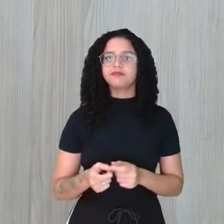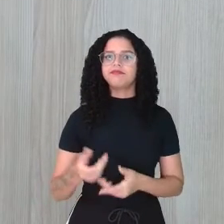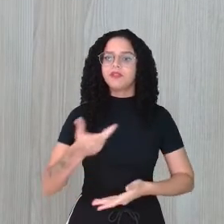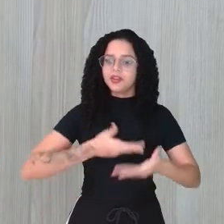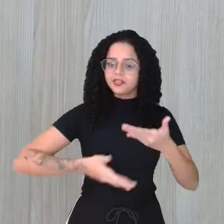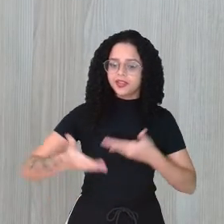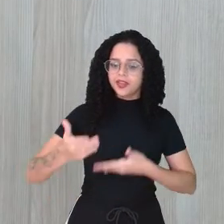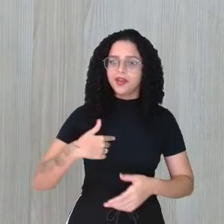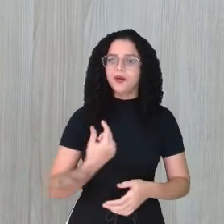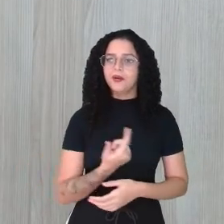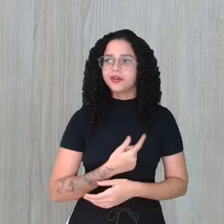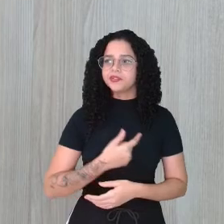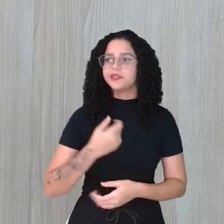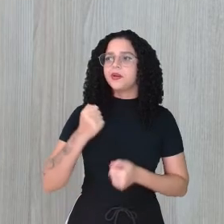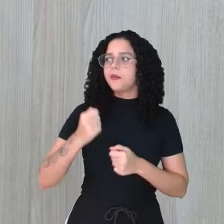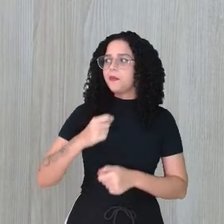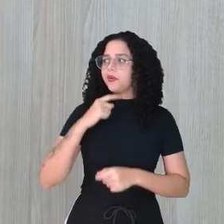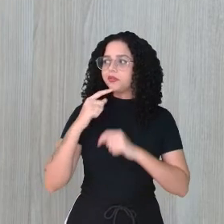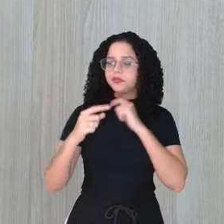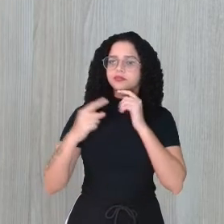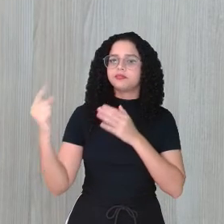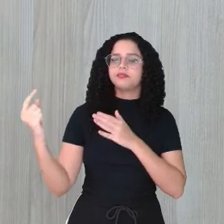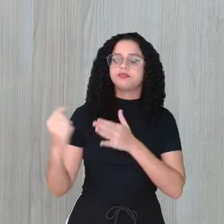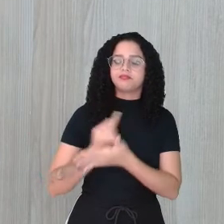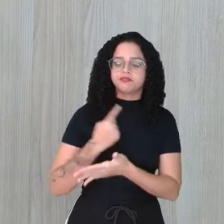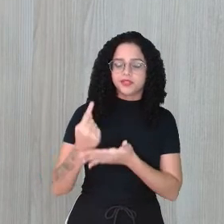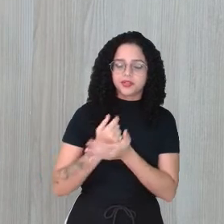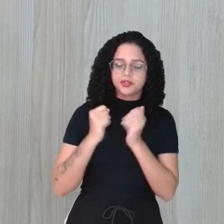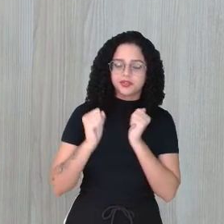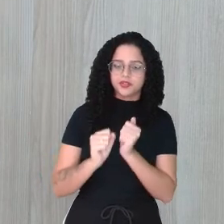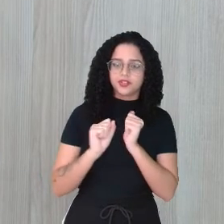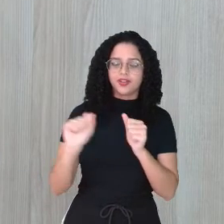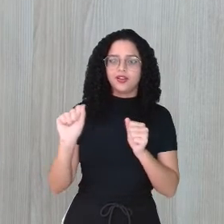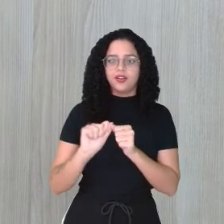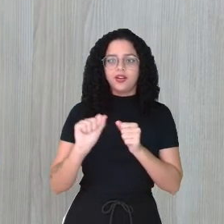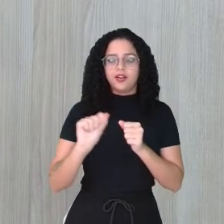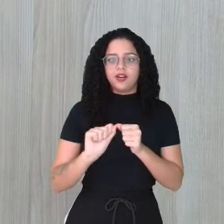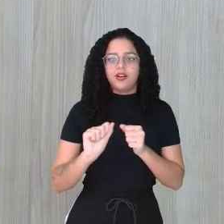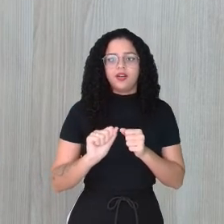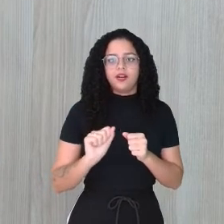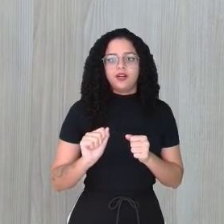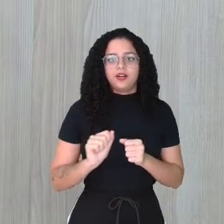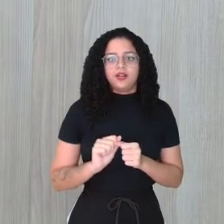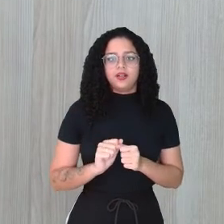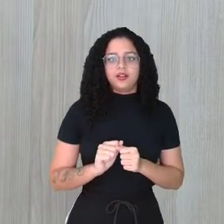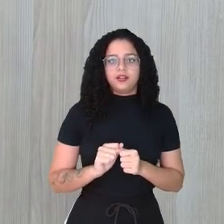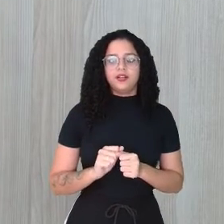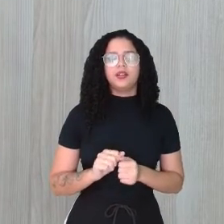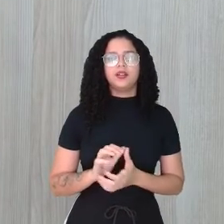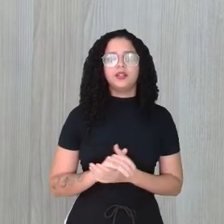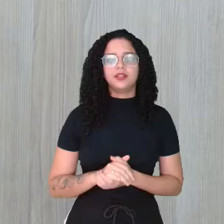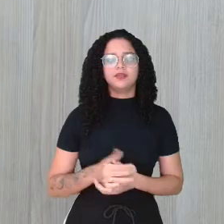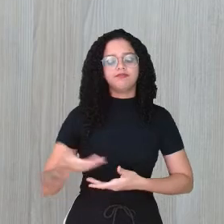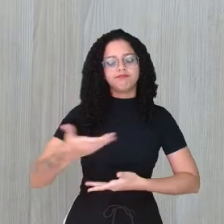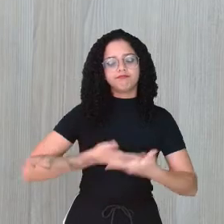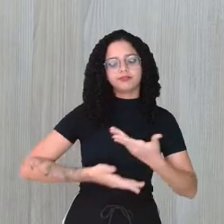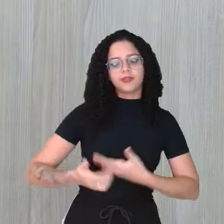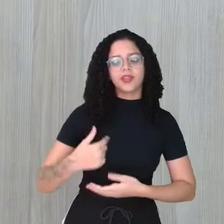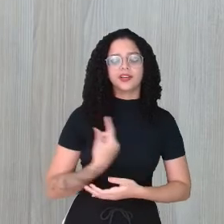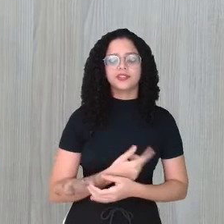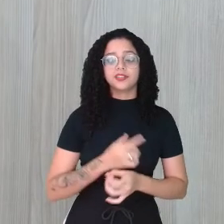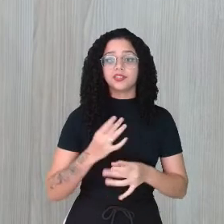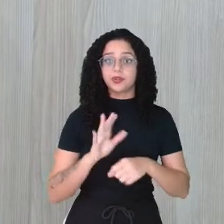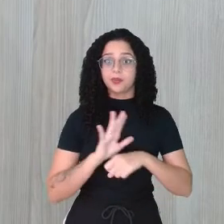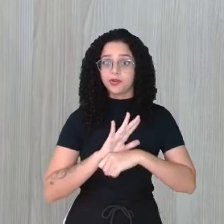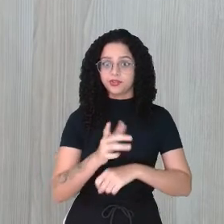aqui com a gente, mandem as suas dúvidas, tá certo? Façam essa ponte aqui com a gente está aqui só para